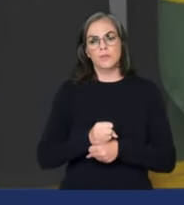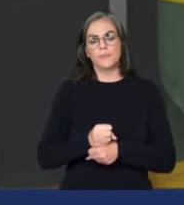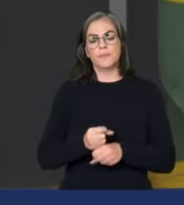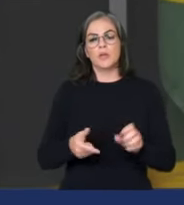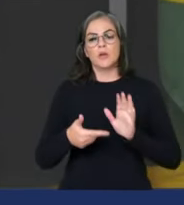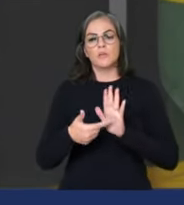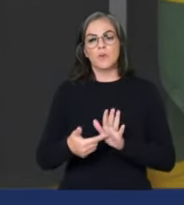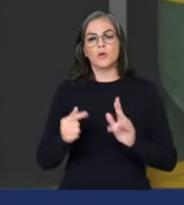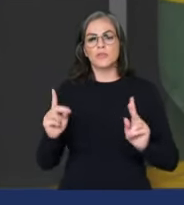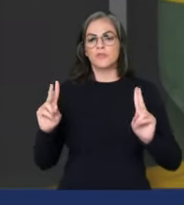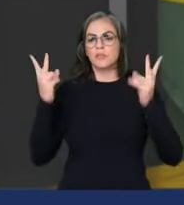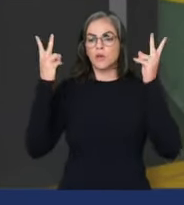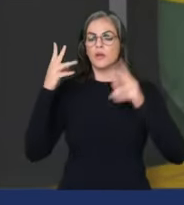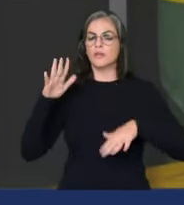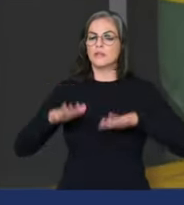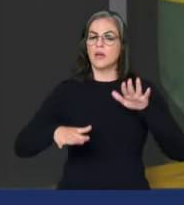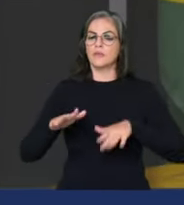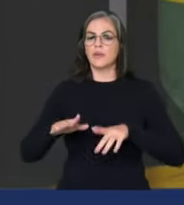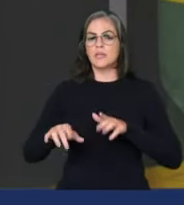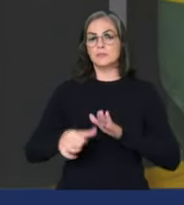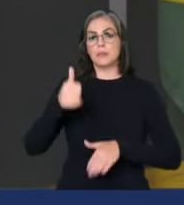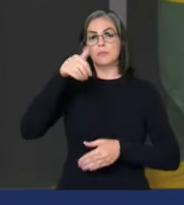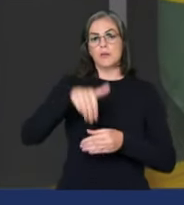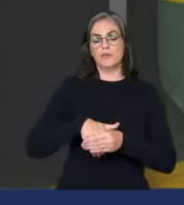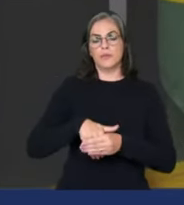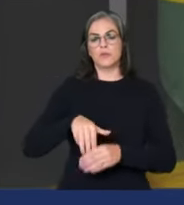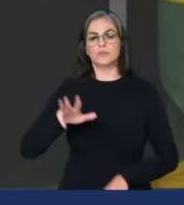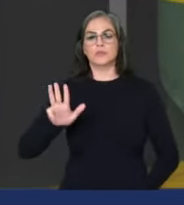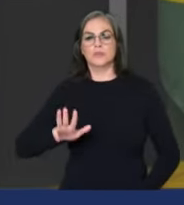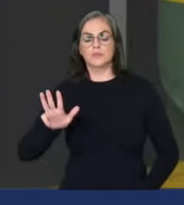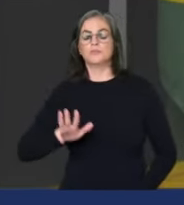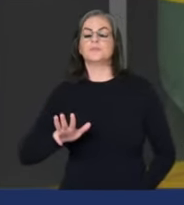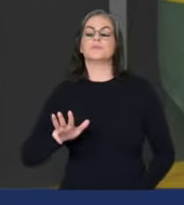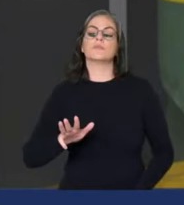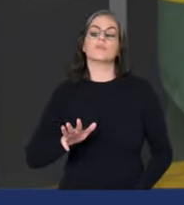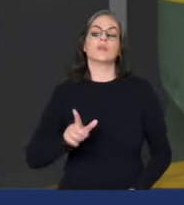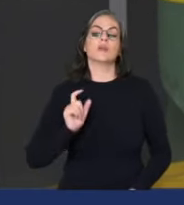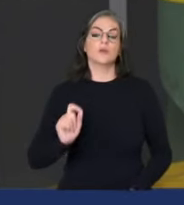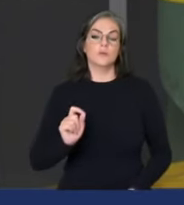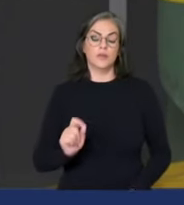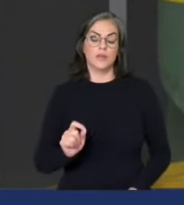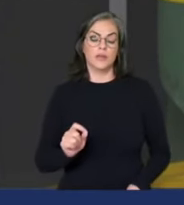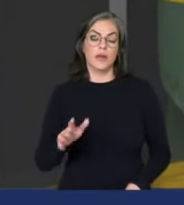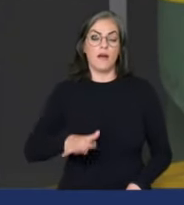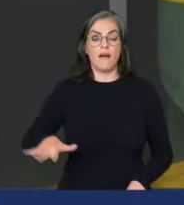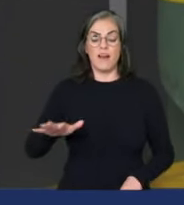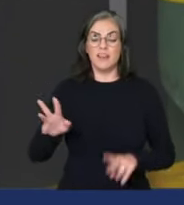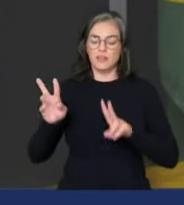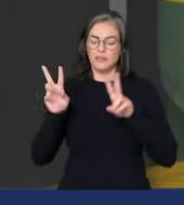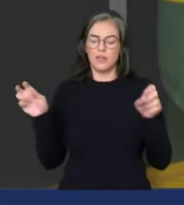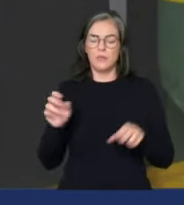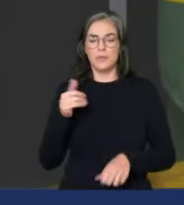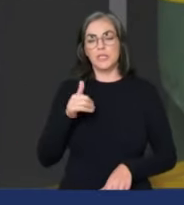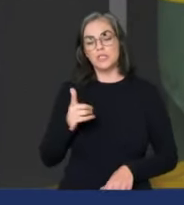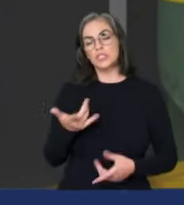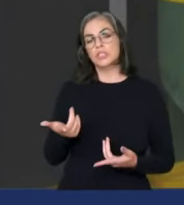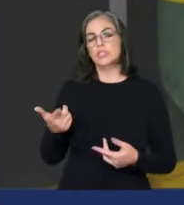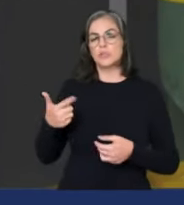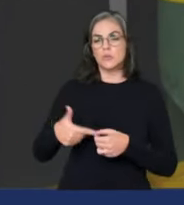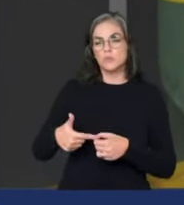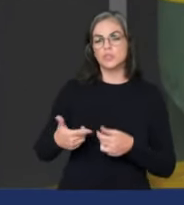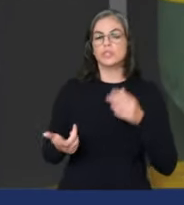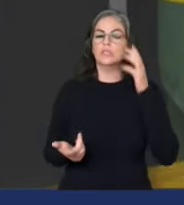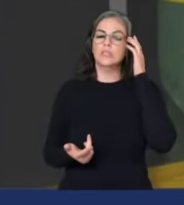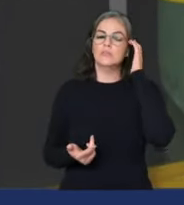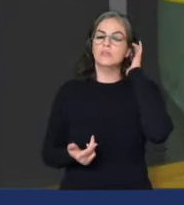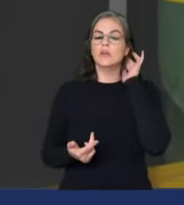talvez, no primeiro turno do presidente Luiz Inácio Lula da Silva. E esse tema do setor energético, dos combustíveis, principalmente, traz